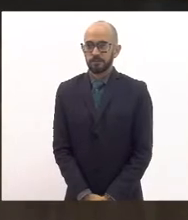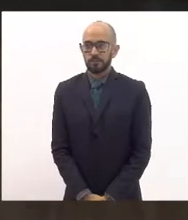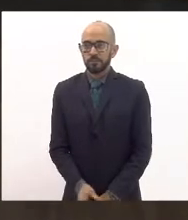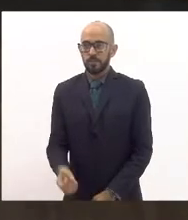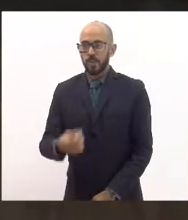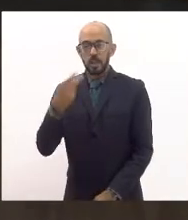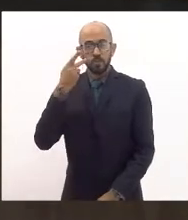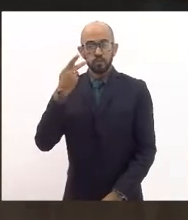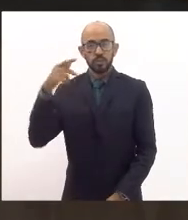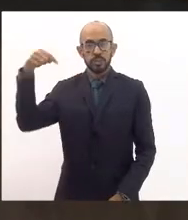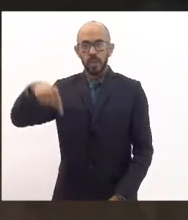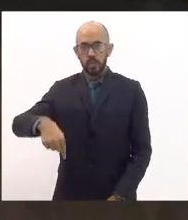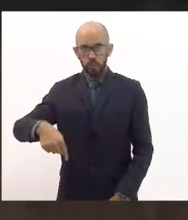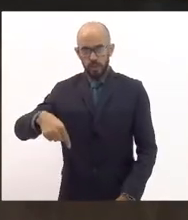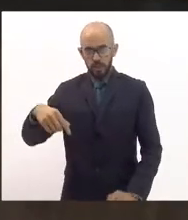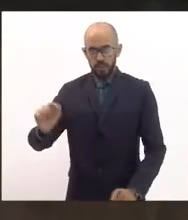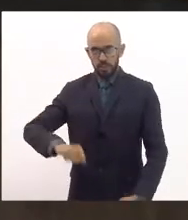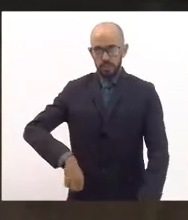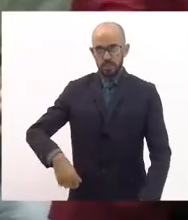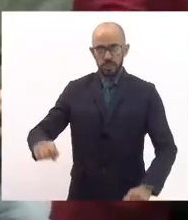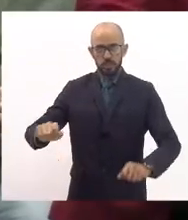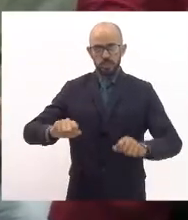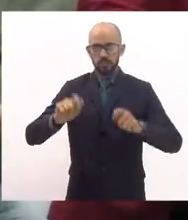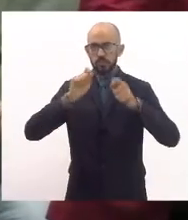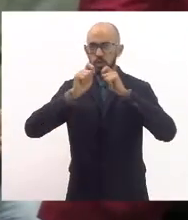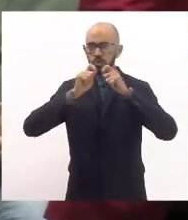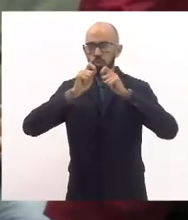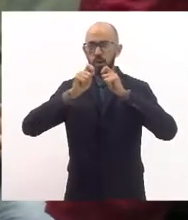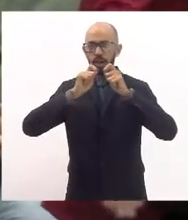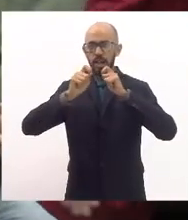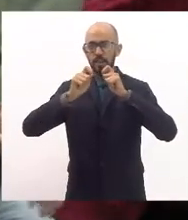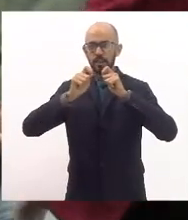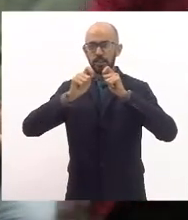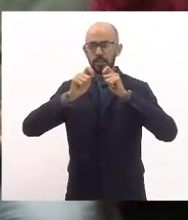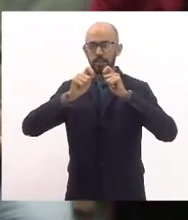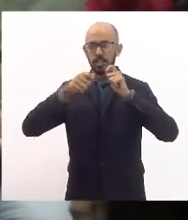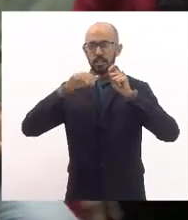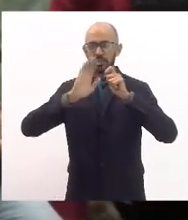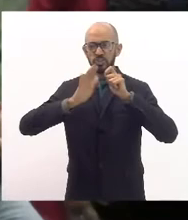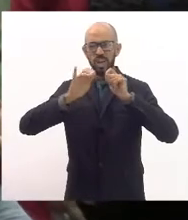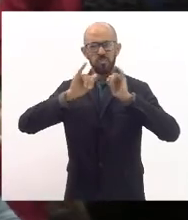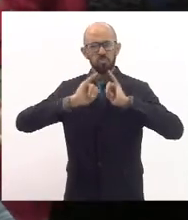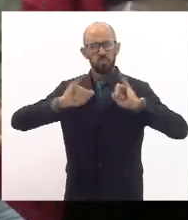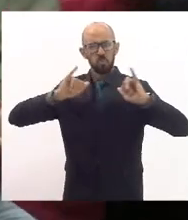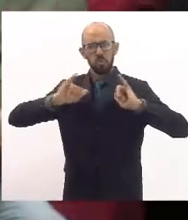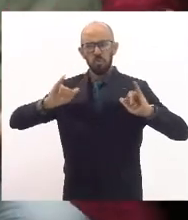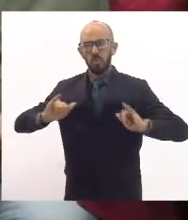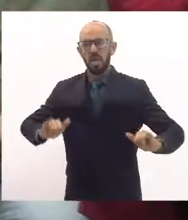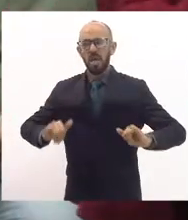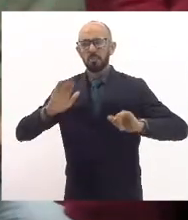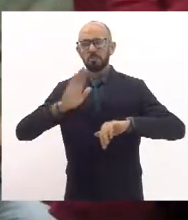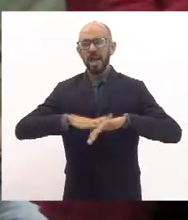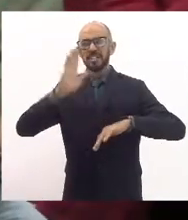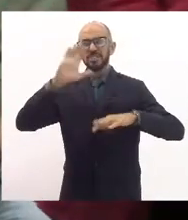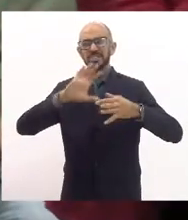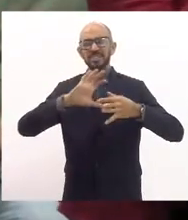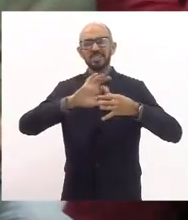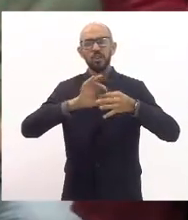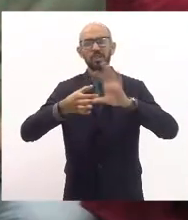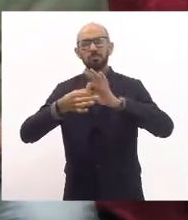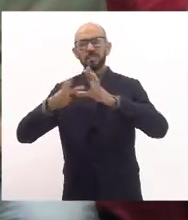visitando grande jornalista já cobriu mais de 10 Olimpíadas